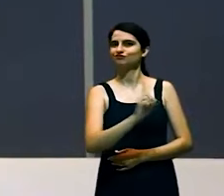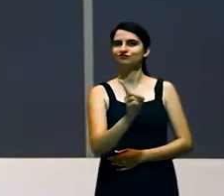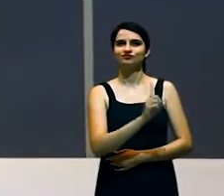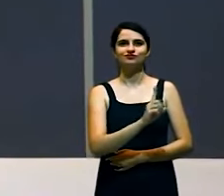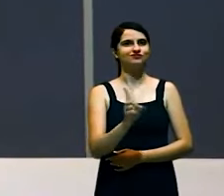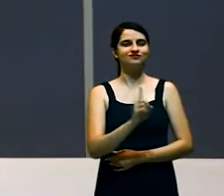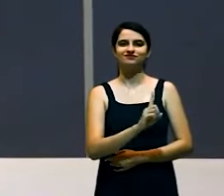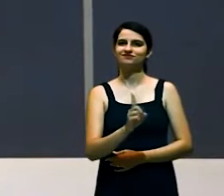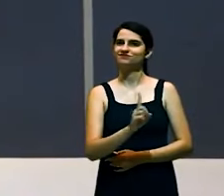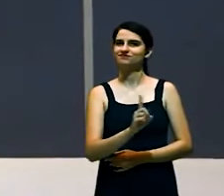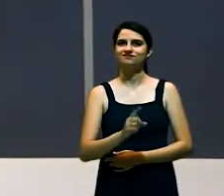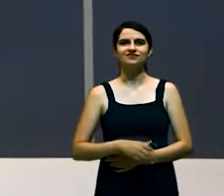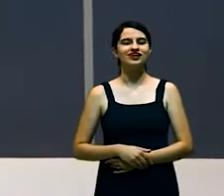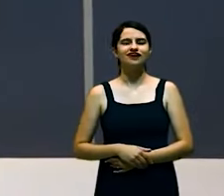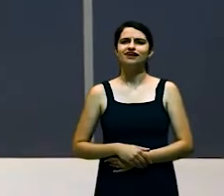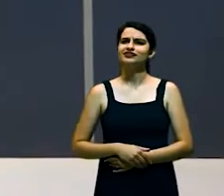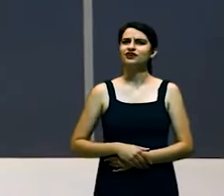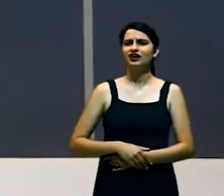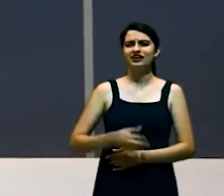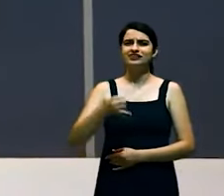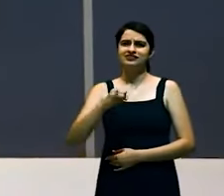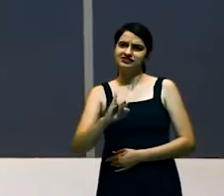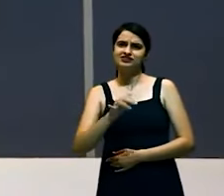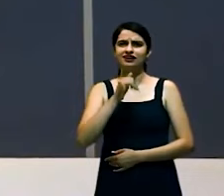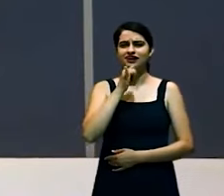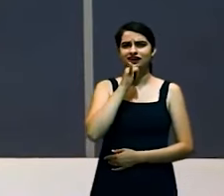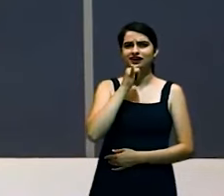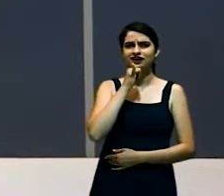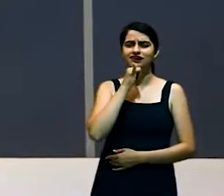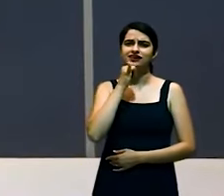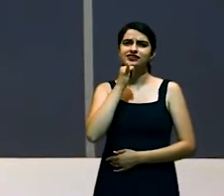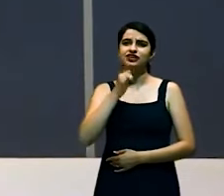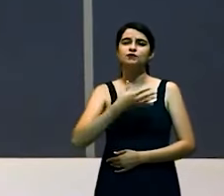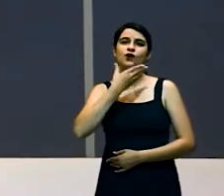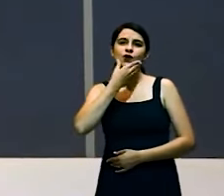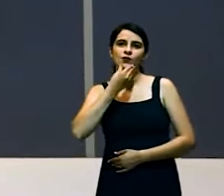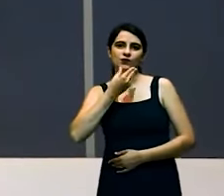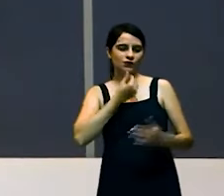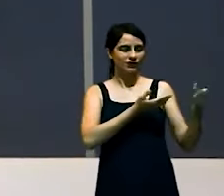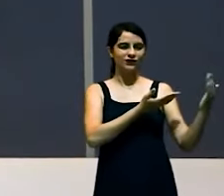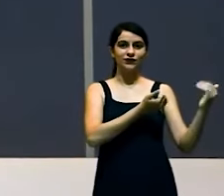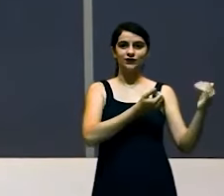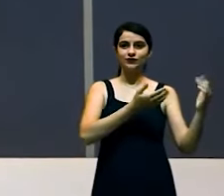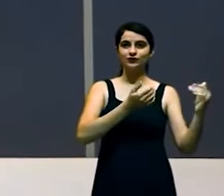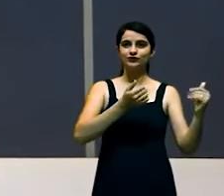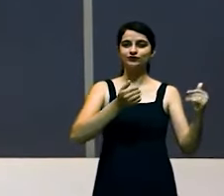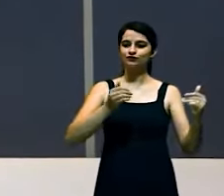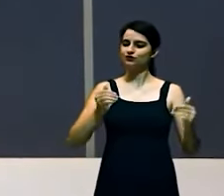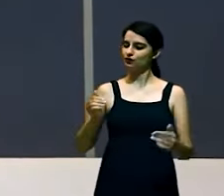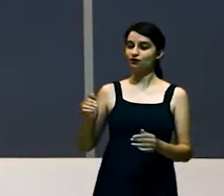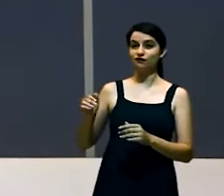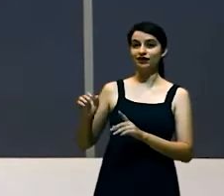Então não precisa passar mãozinha no pescoço dela, nem ela no pescoço dele. Não. Mãozinha